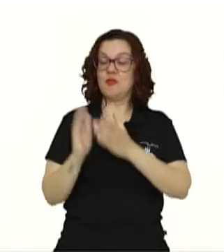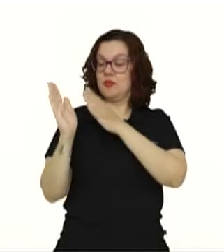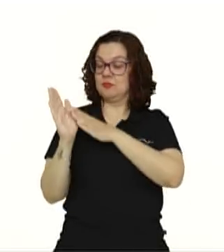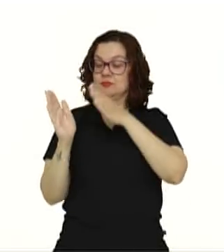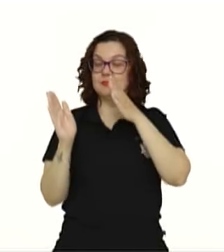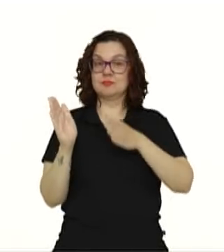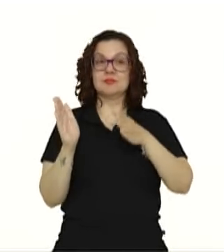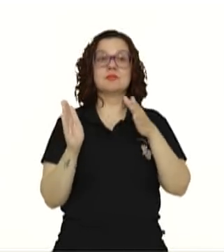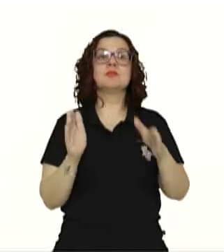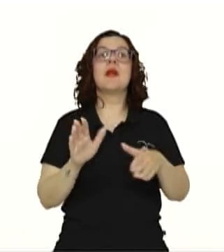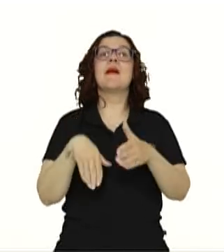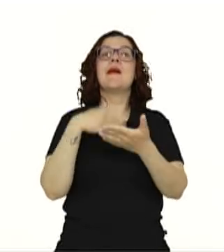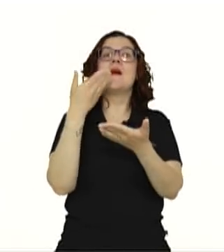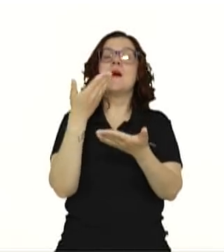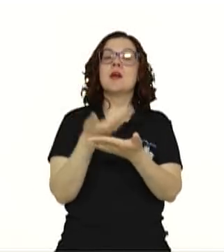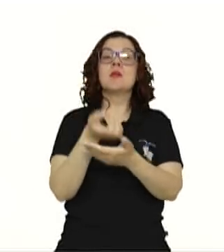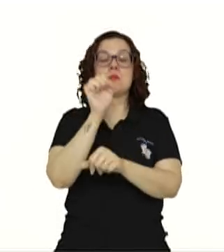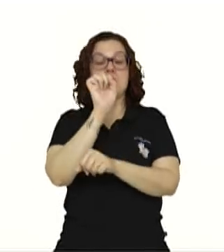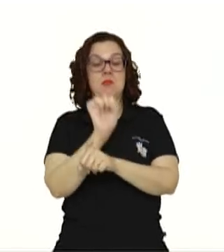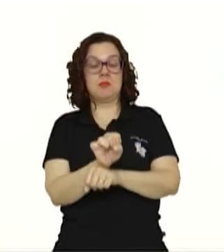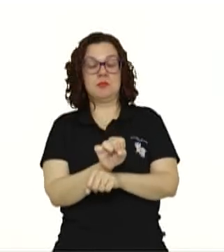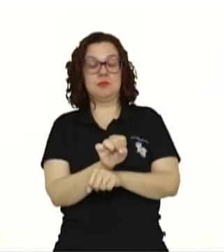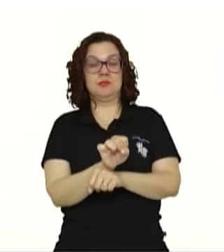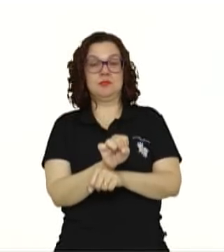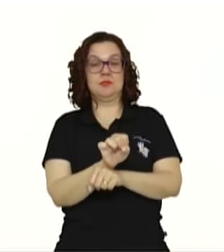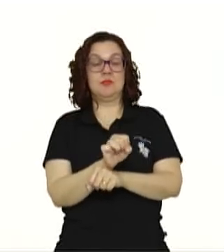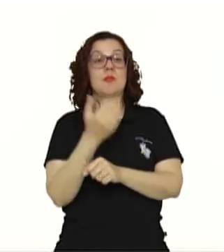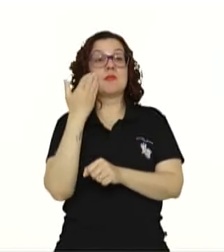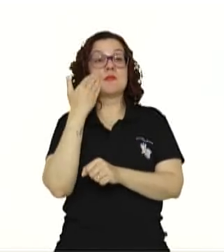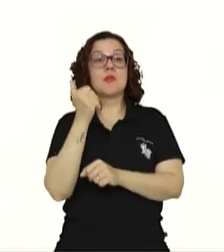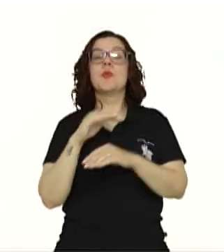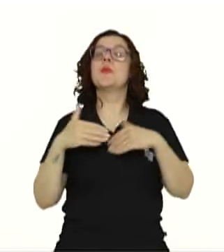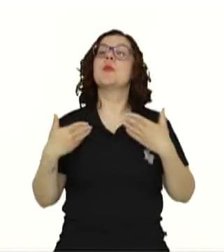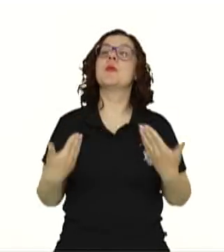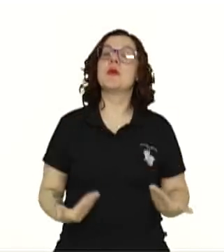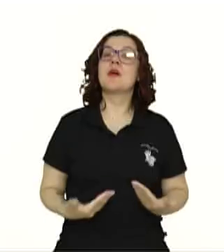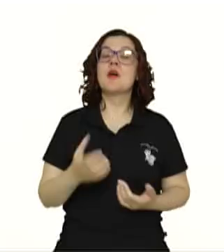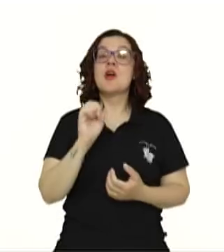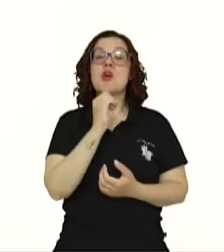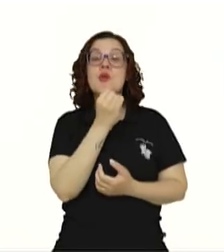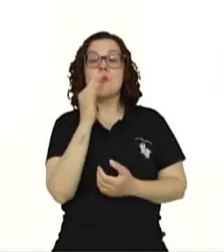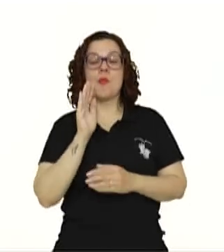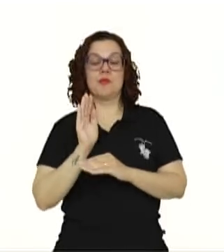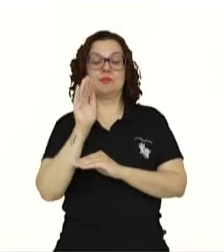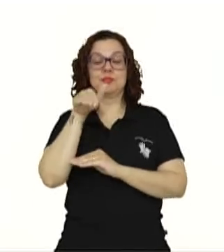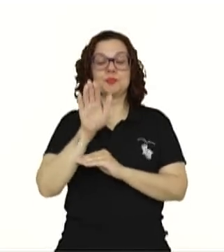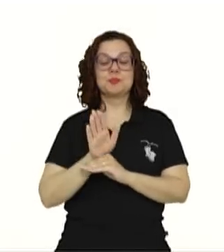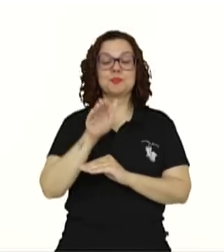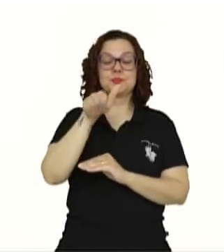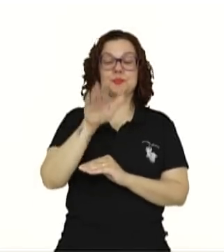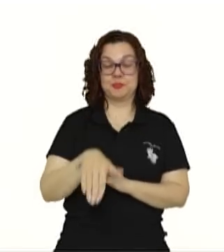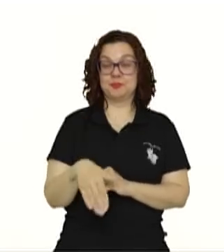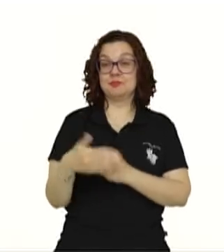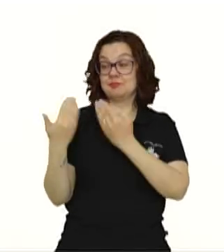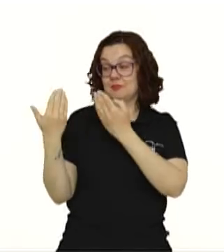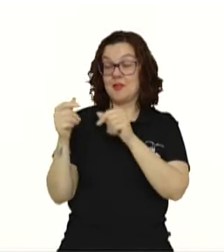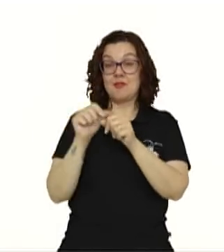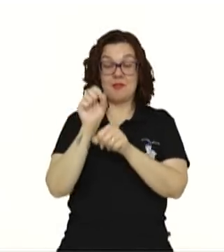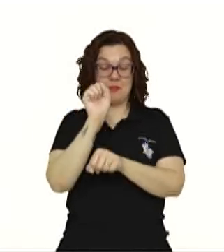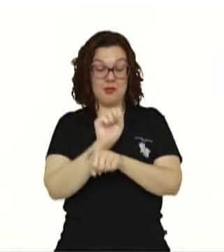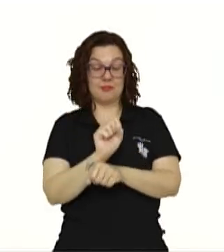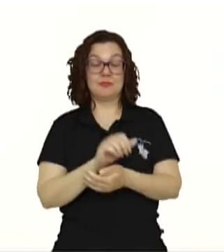por diante, até que ele parou. Quero saber quantos saltos esse coelho deu até